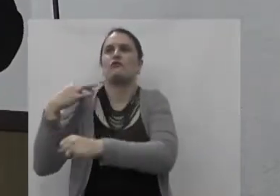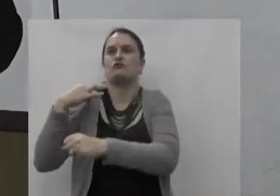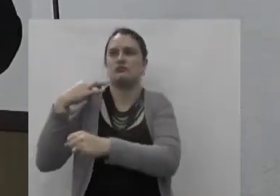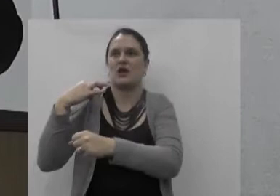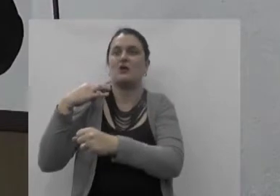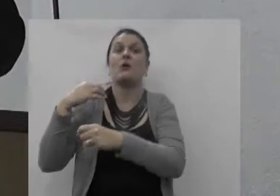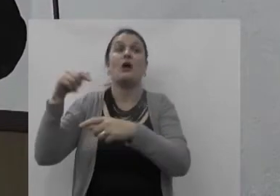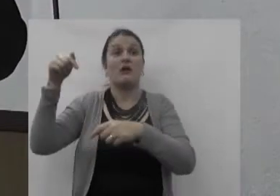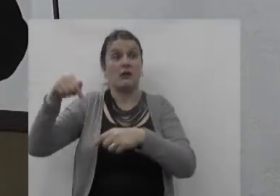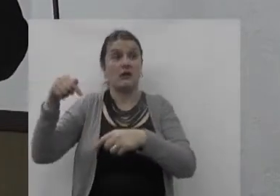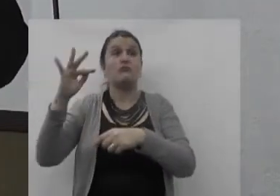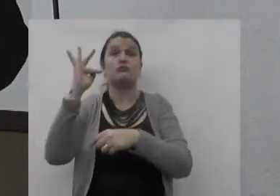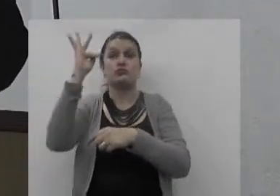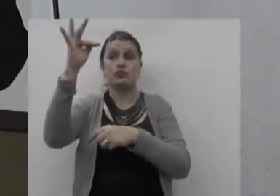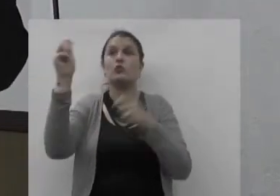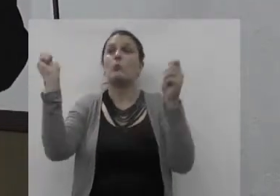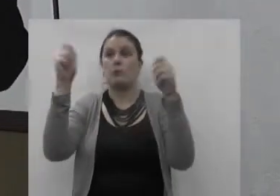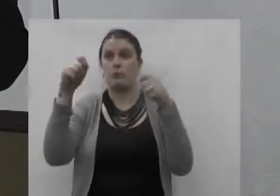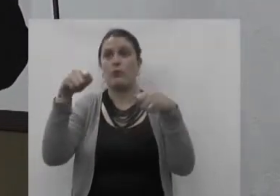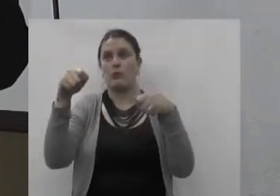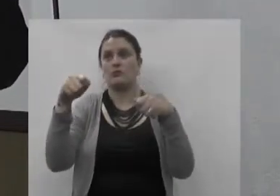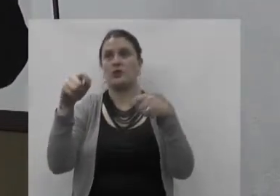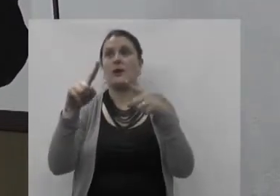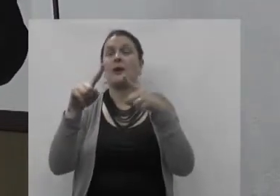o Executivo ele tem todo